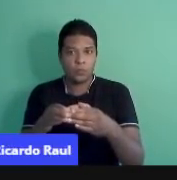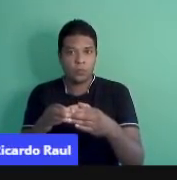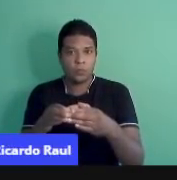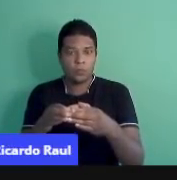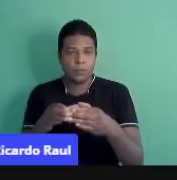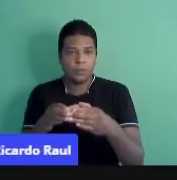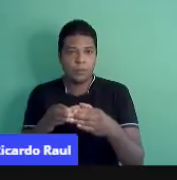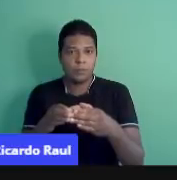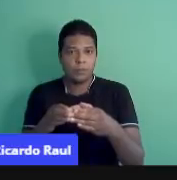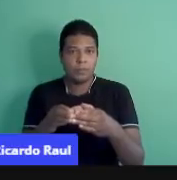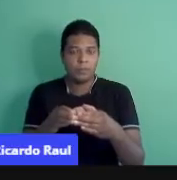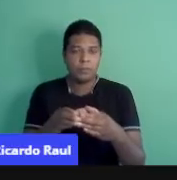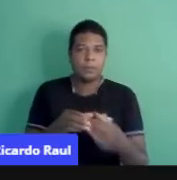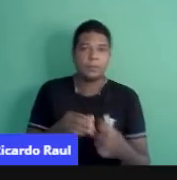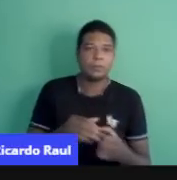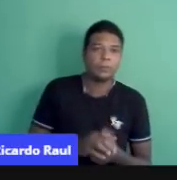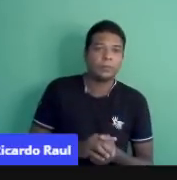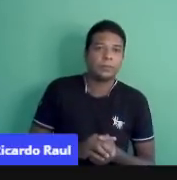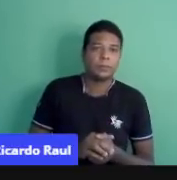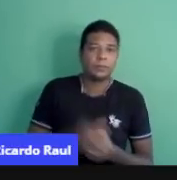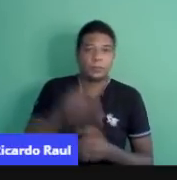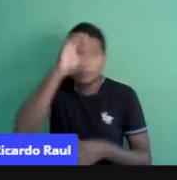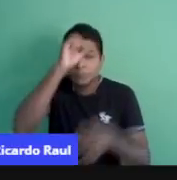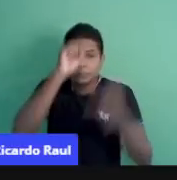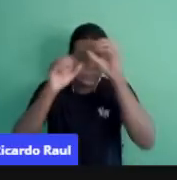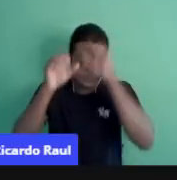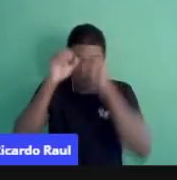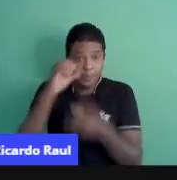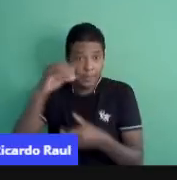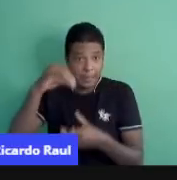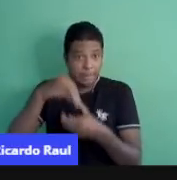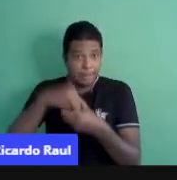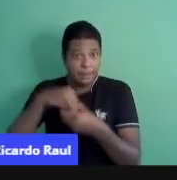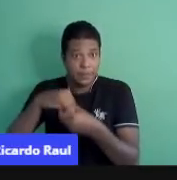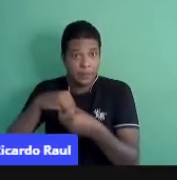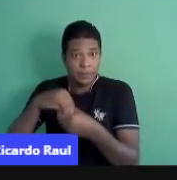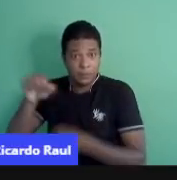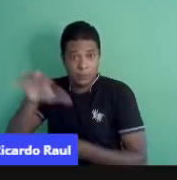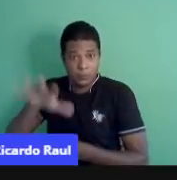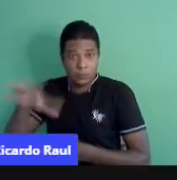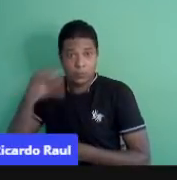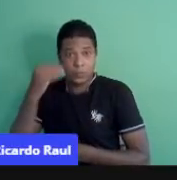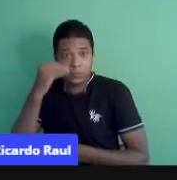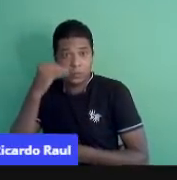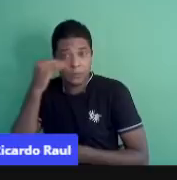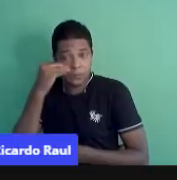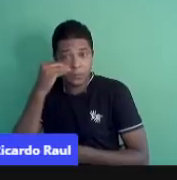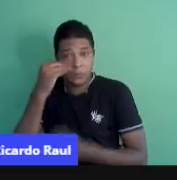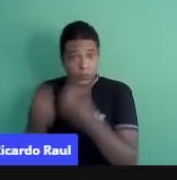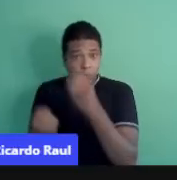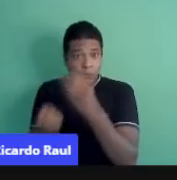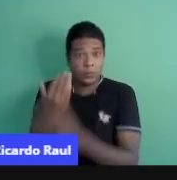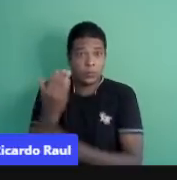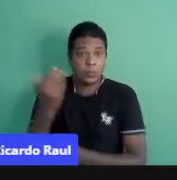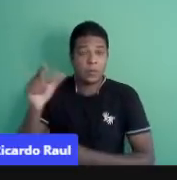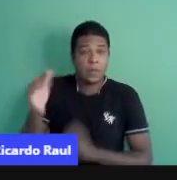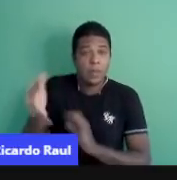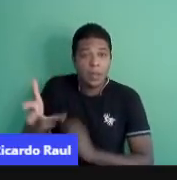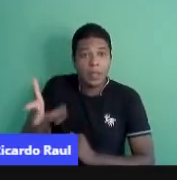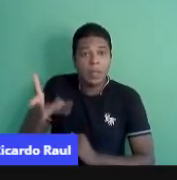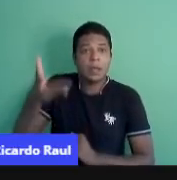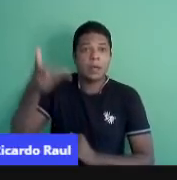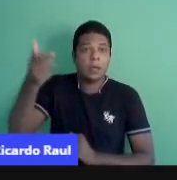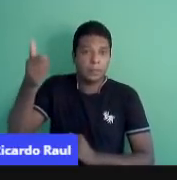educação infantil, aonde dentro desses campos de experiência vão surgir as habilidades que devem